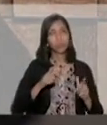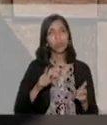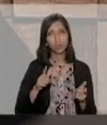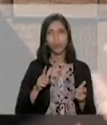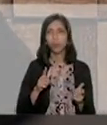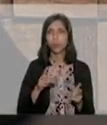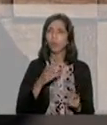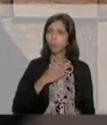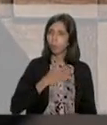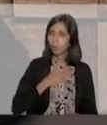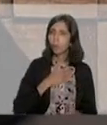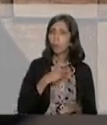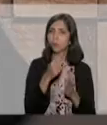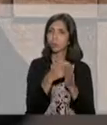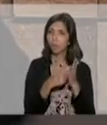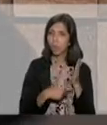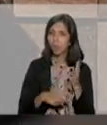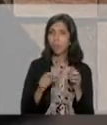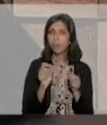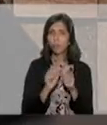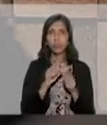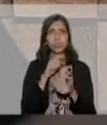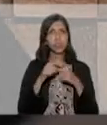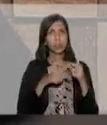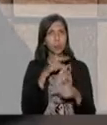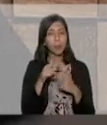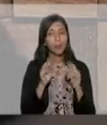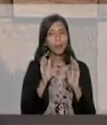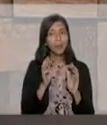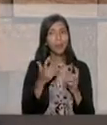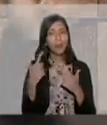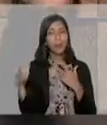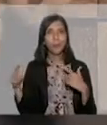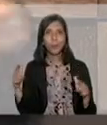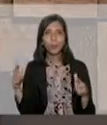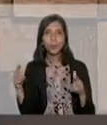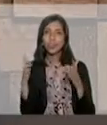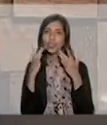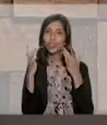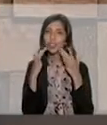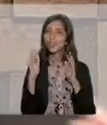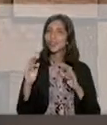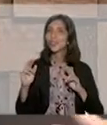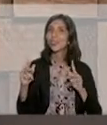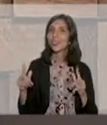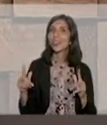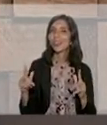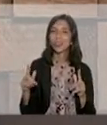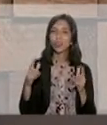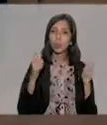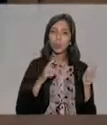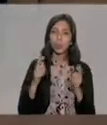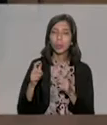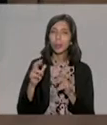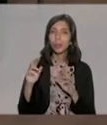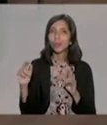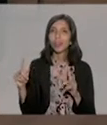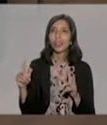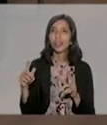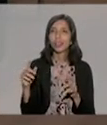claro. Estou bem nisso aí, gosto do que eu escrevo, do que eu faço. Mas eu quero outros desafios. E teatro é outra história, é outra